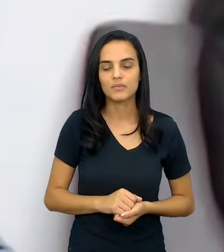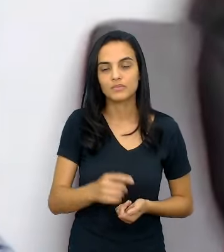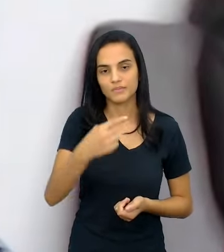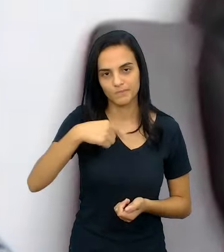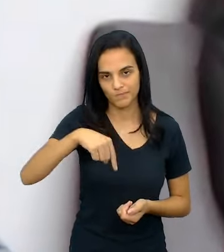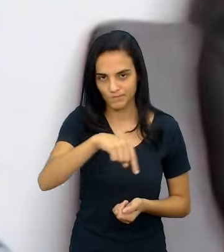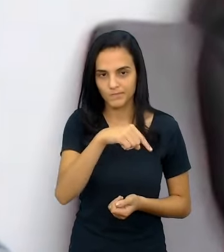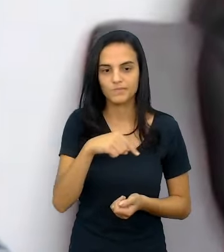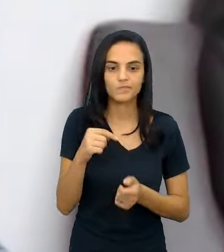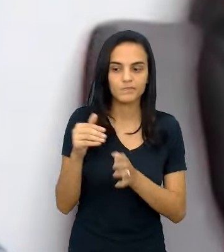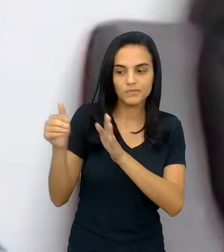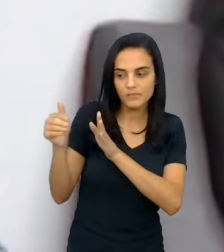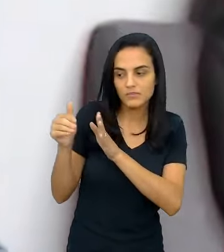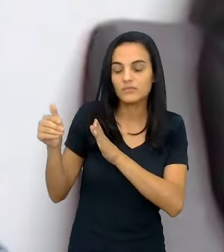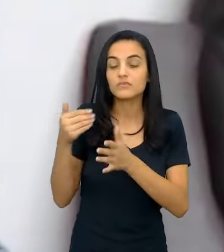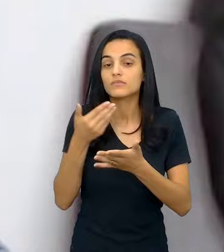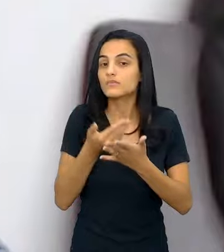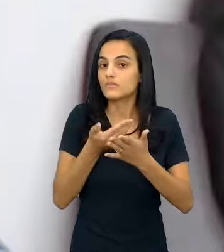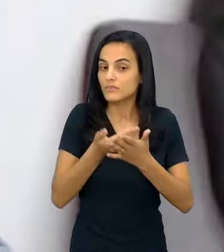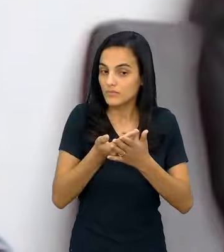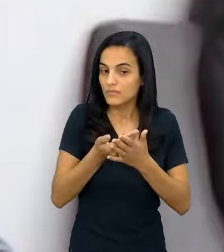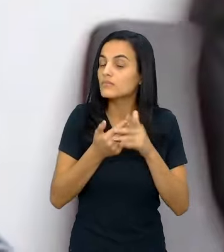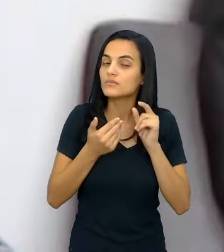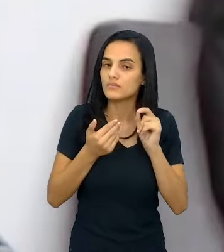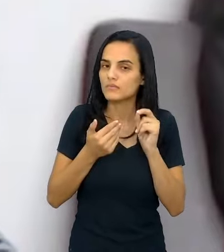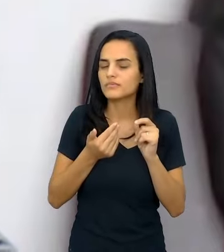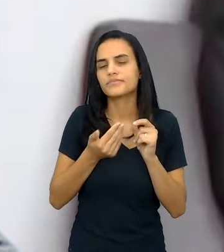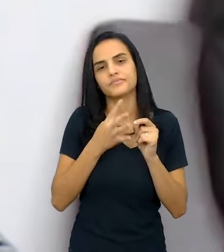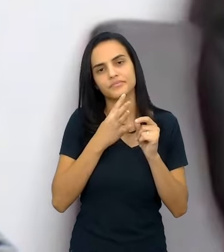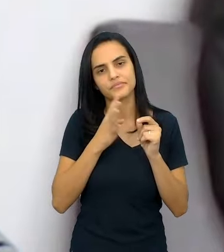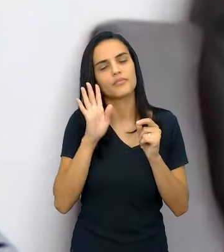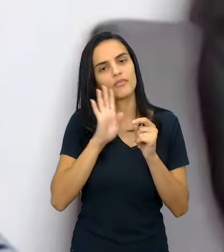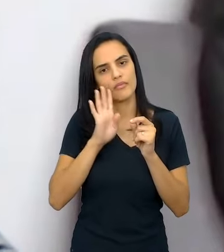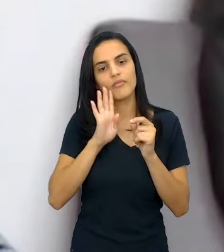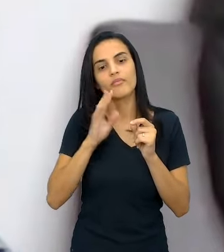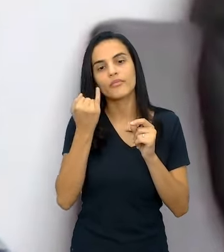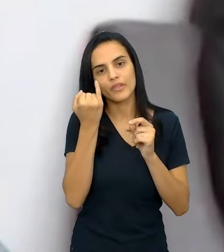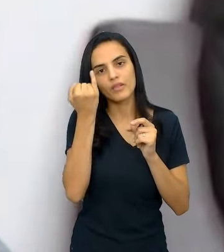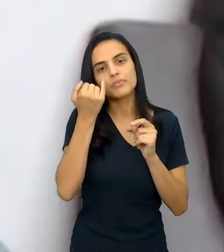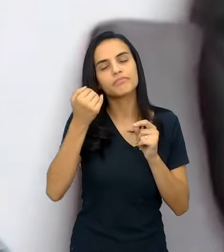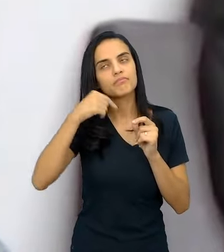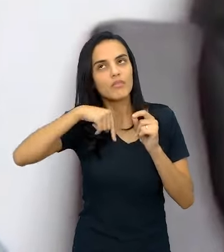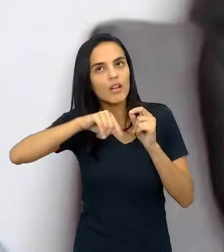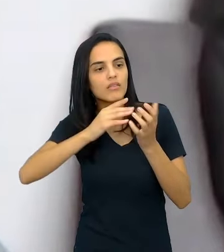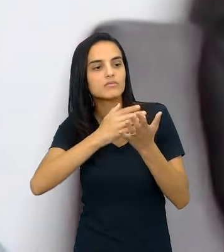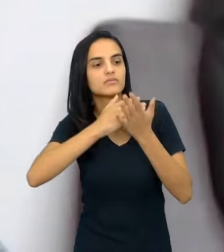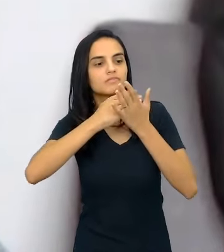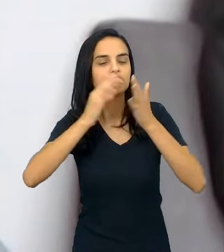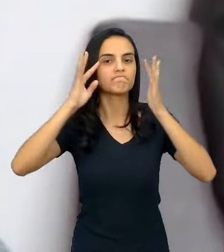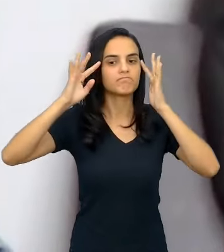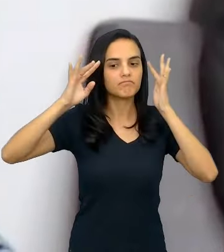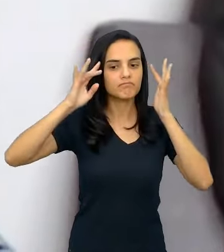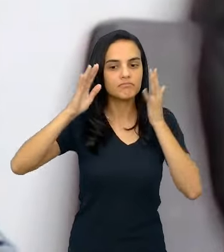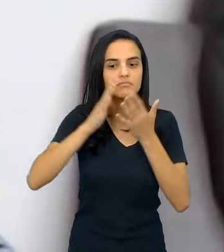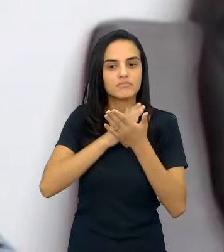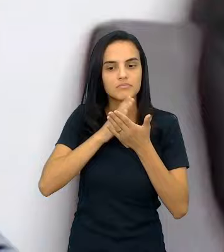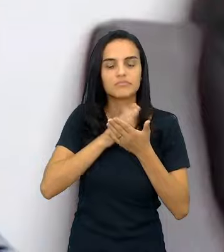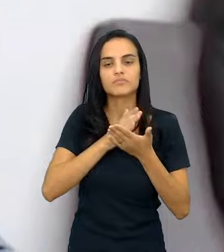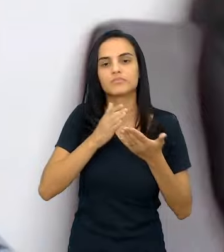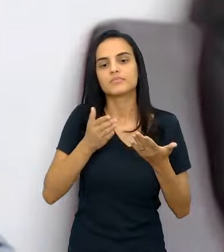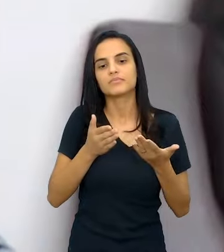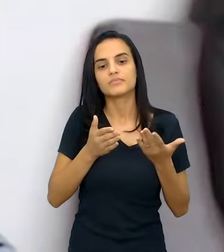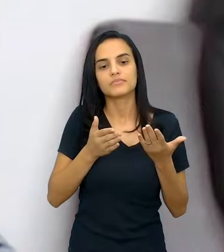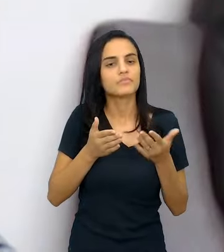esses nossos momentos aqui de estudos, né, eu acho que ele é bem bacana, porque faz a gente refletir algumas coisas, né? Então,